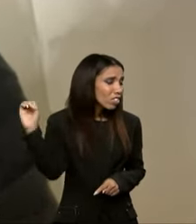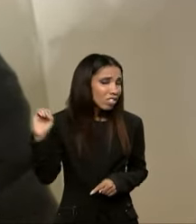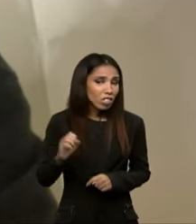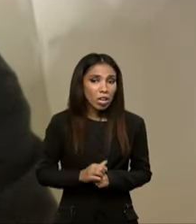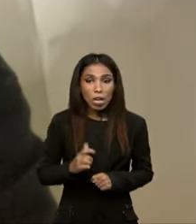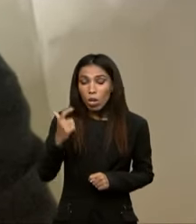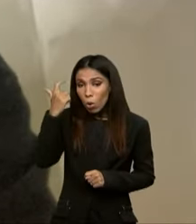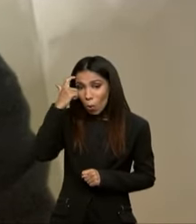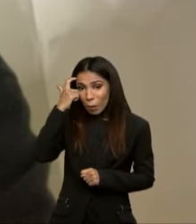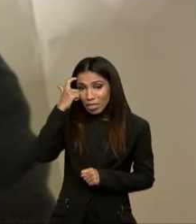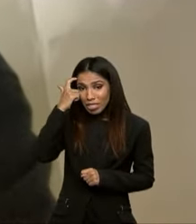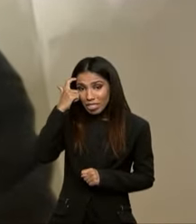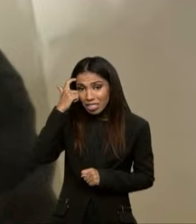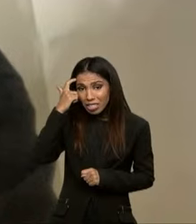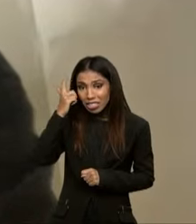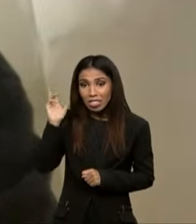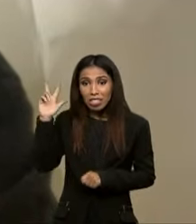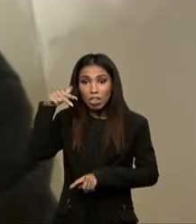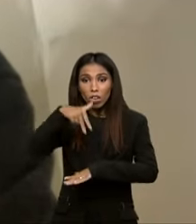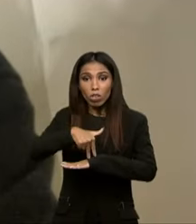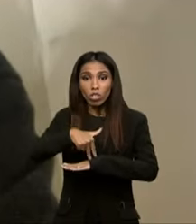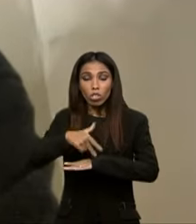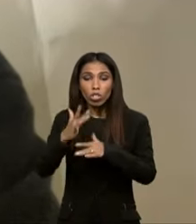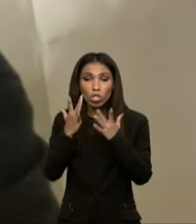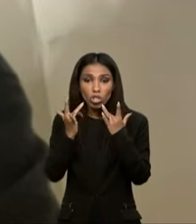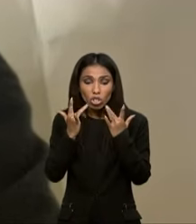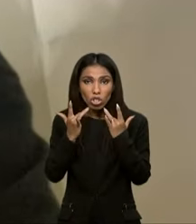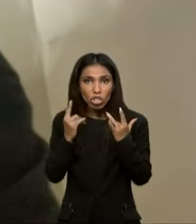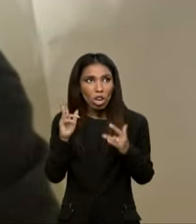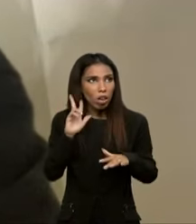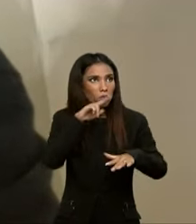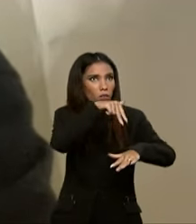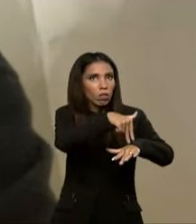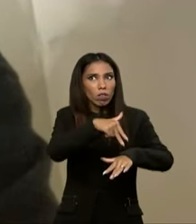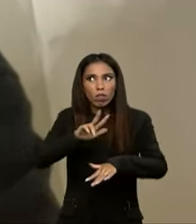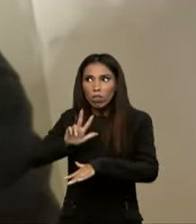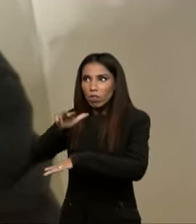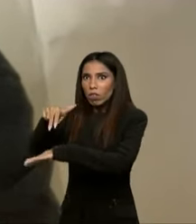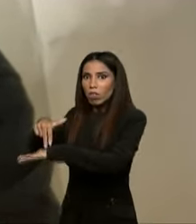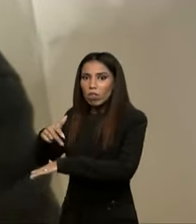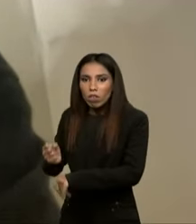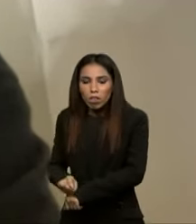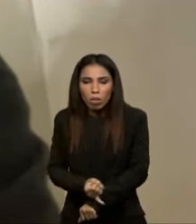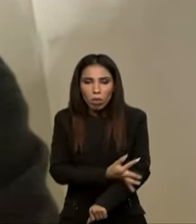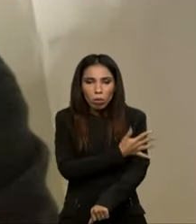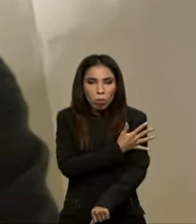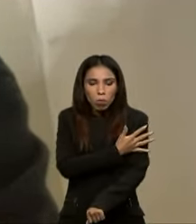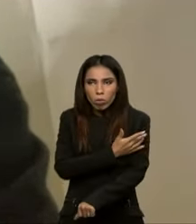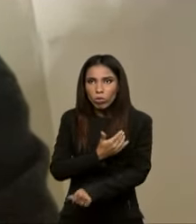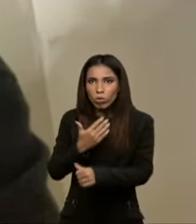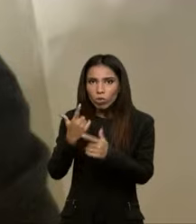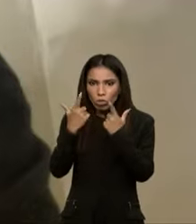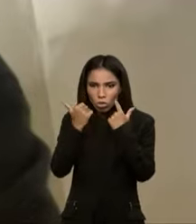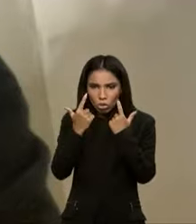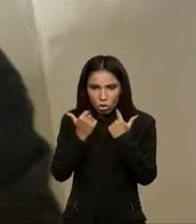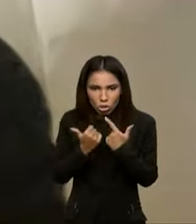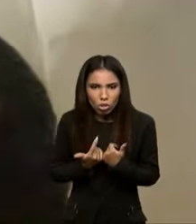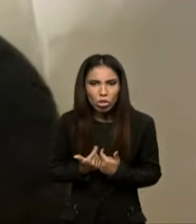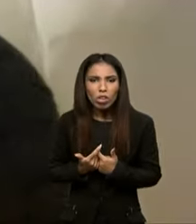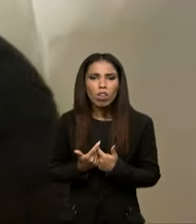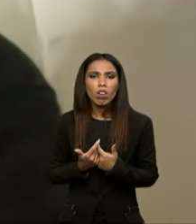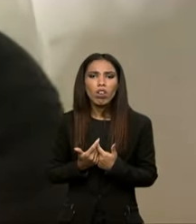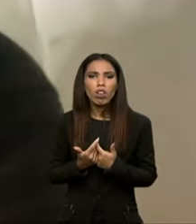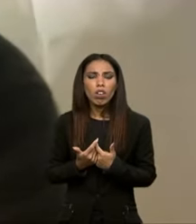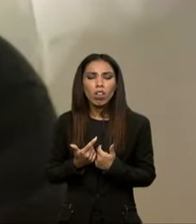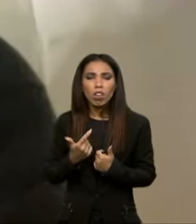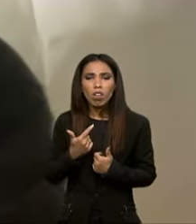pensei na minha vida que eu fosse pisar nos palcos dos teatros que eu tenho pisado. Assim. Eu me emociono a cada apresentação, eu choro a cada apresentação.